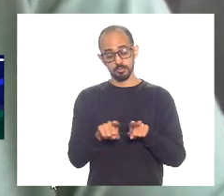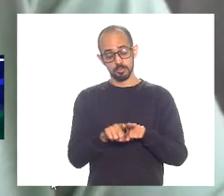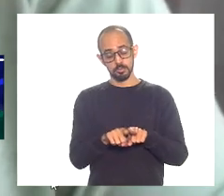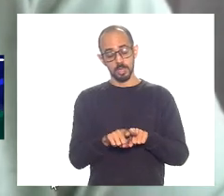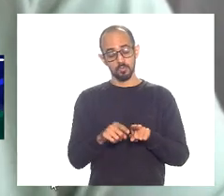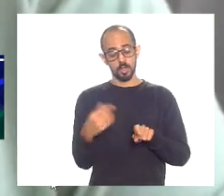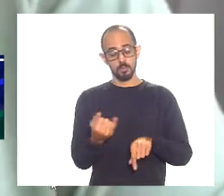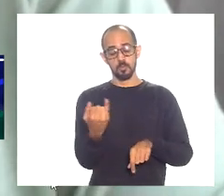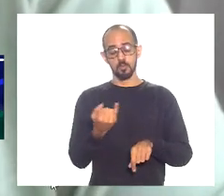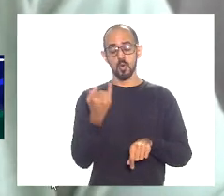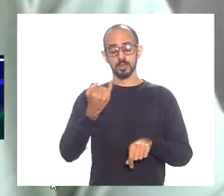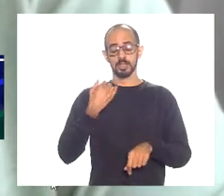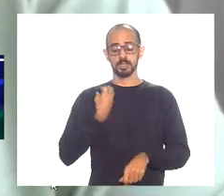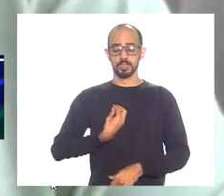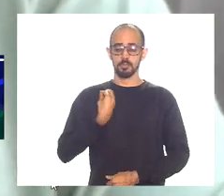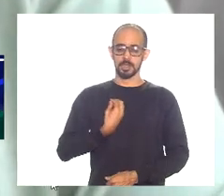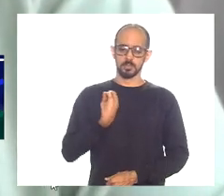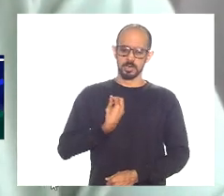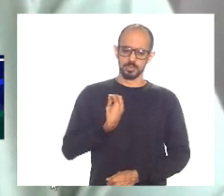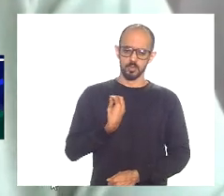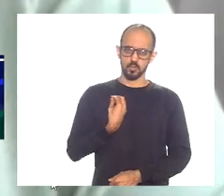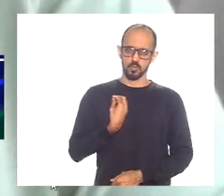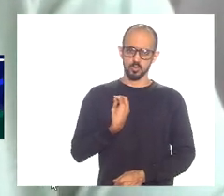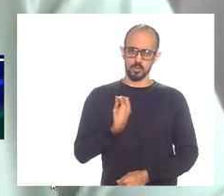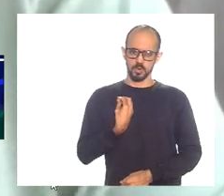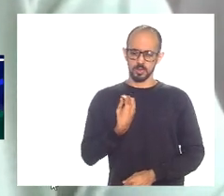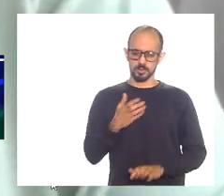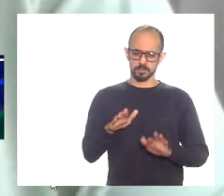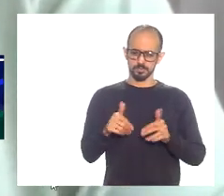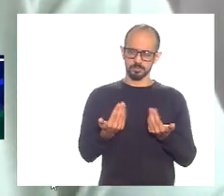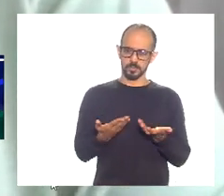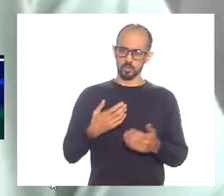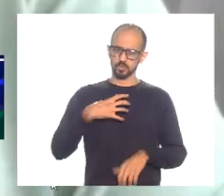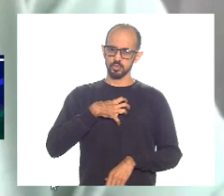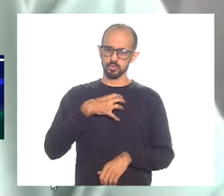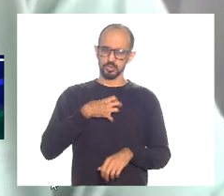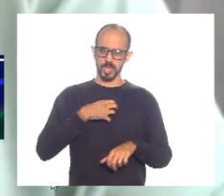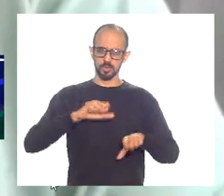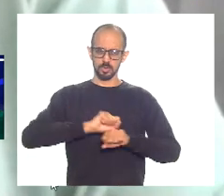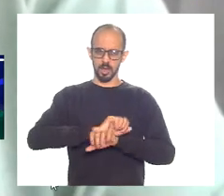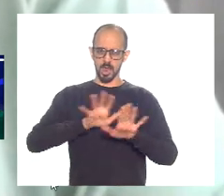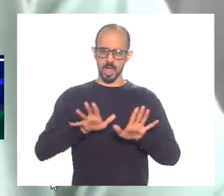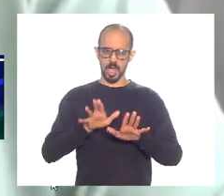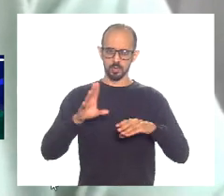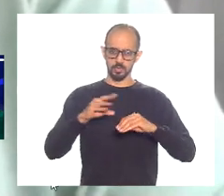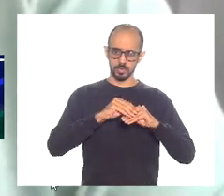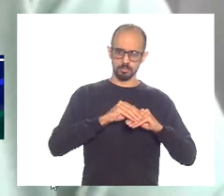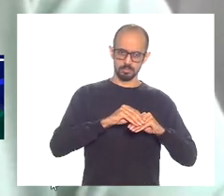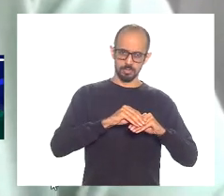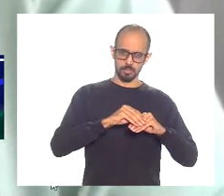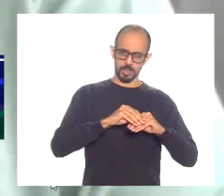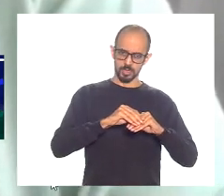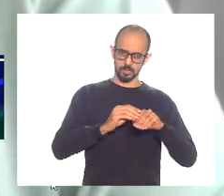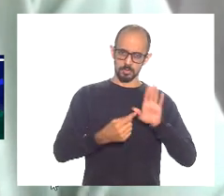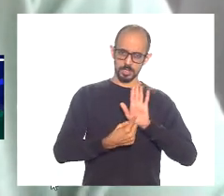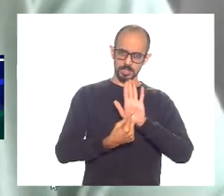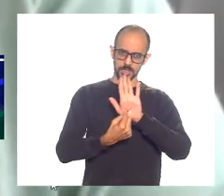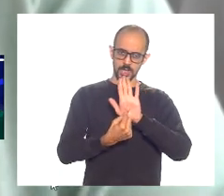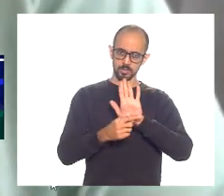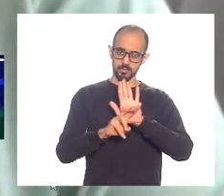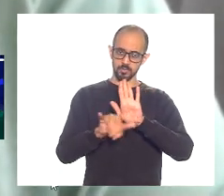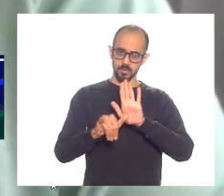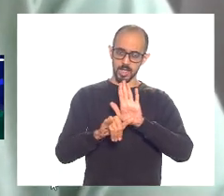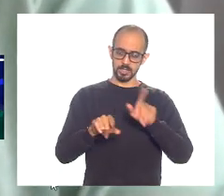muito importante essa participação e, de uma forma muito clara, através da emenda apresentada, vai atender